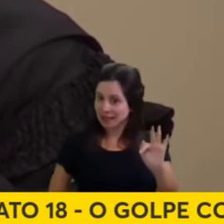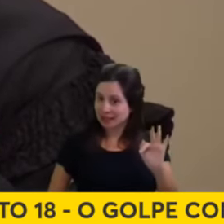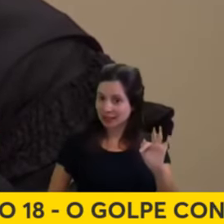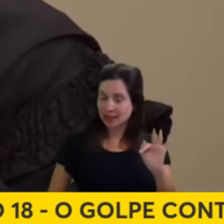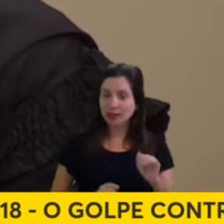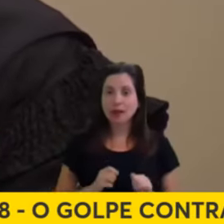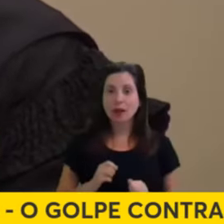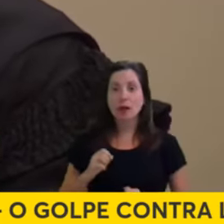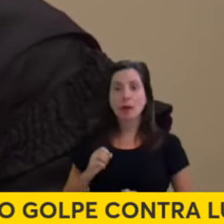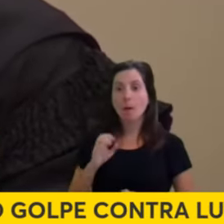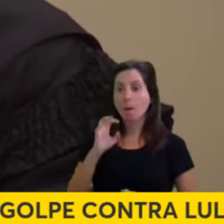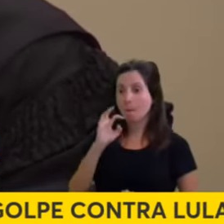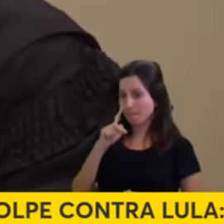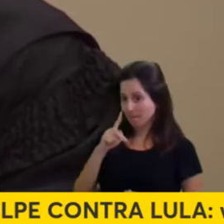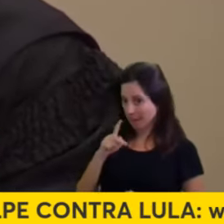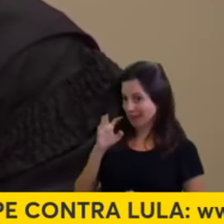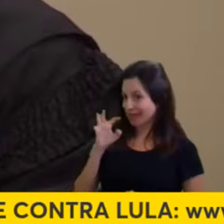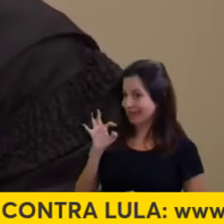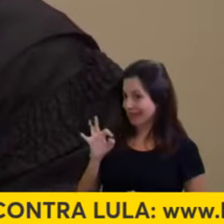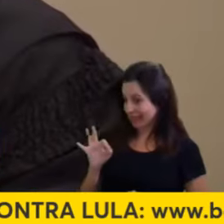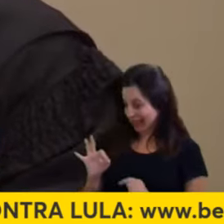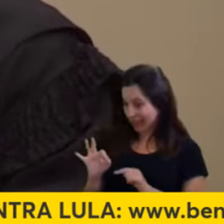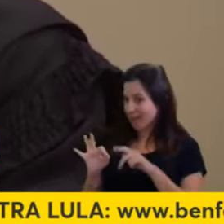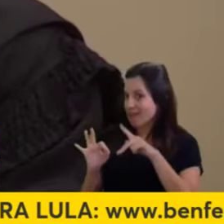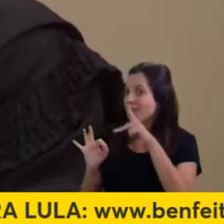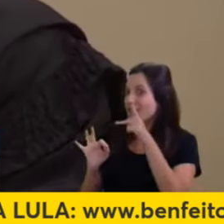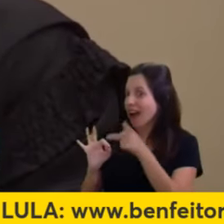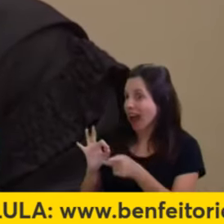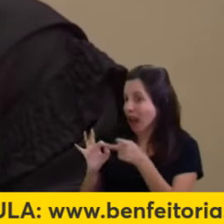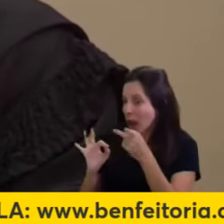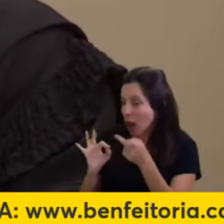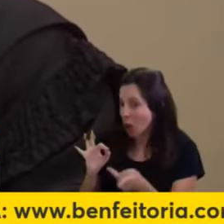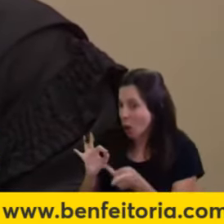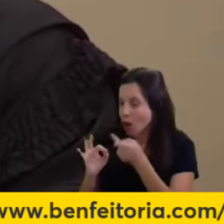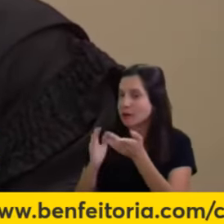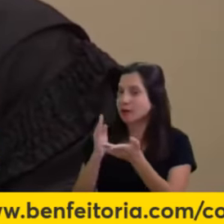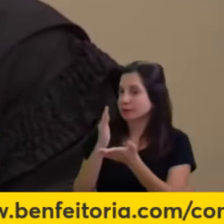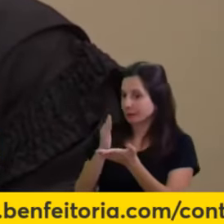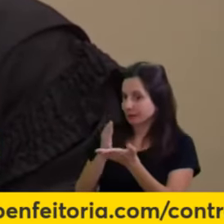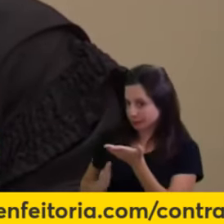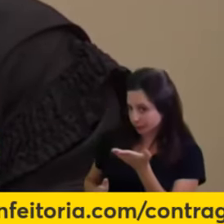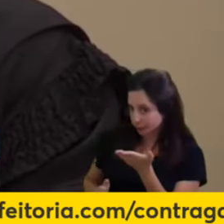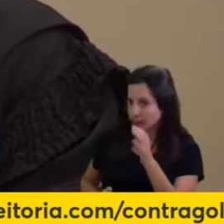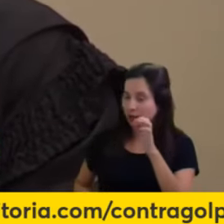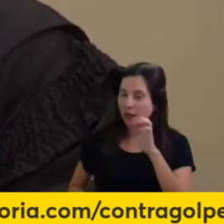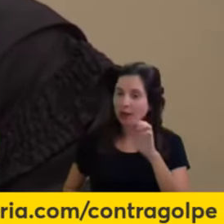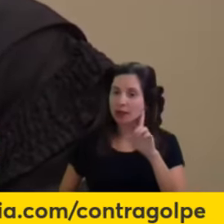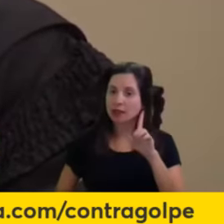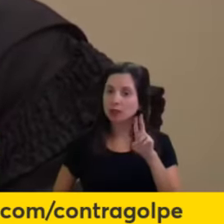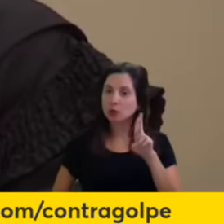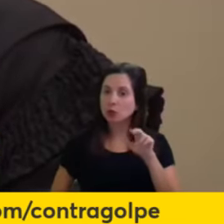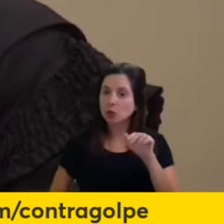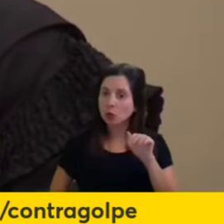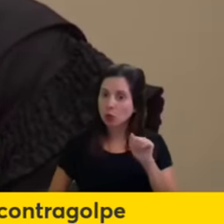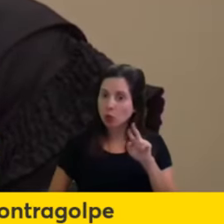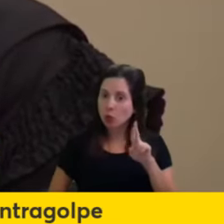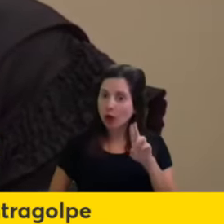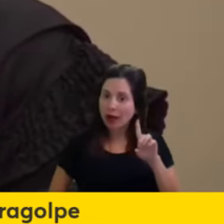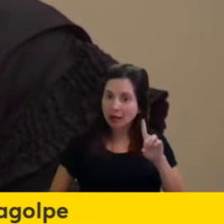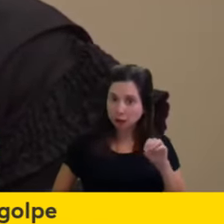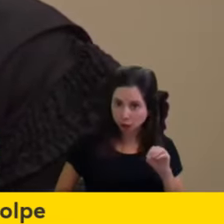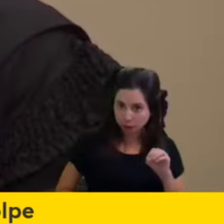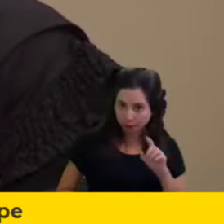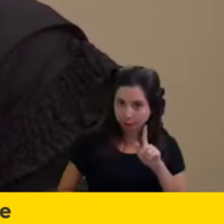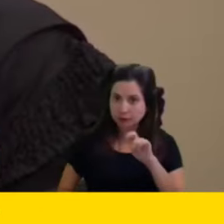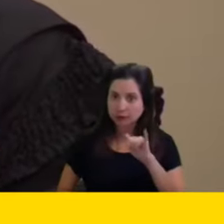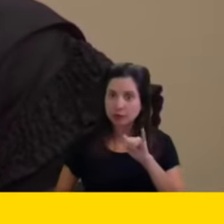alegações afirme o PT disse isso foi indeferida a oitiva de Eduardo Girão o qual possui Ligação Direta com os fatos que investigados já